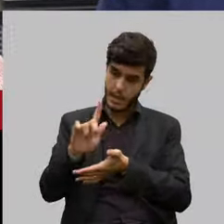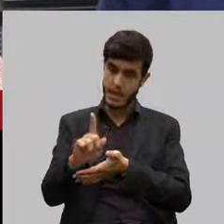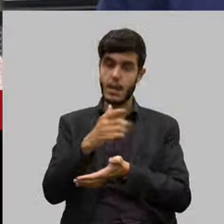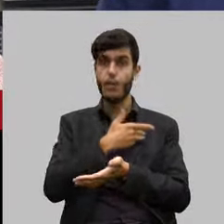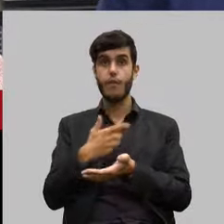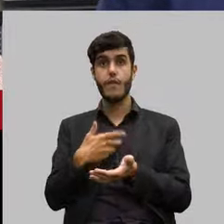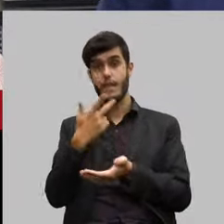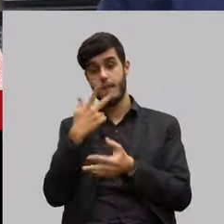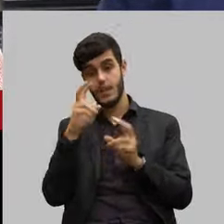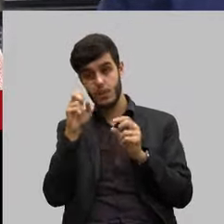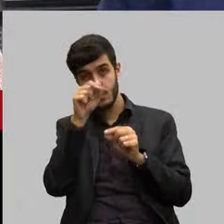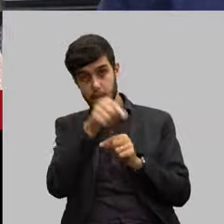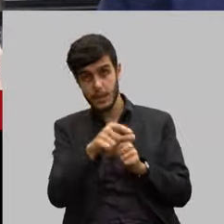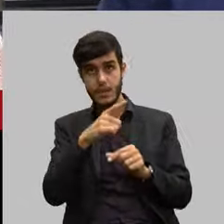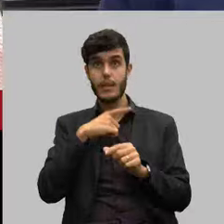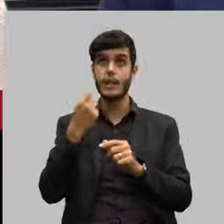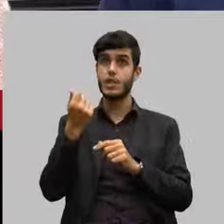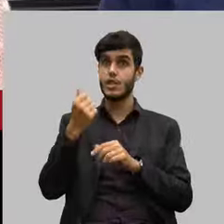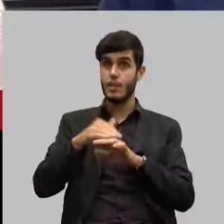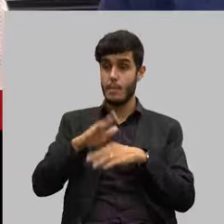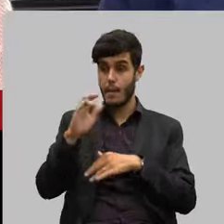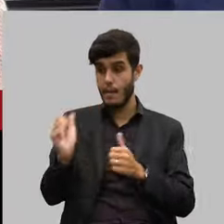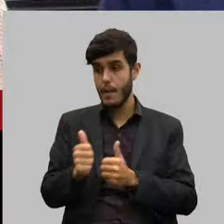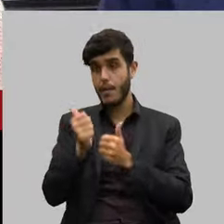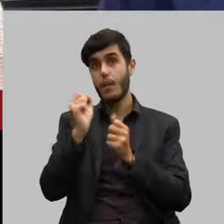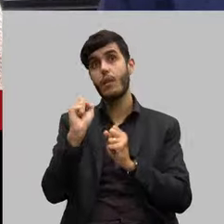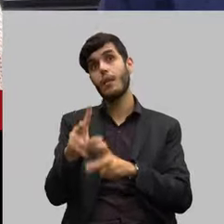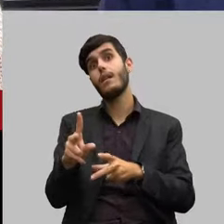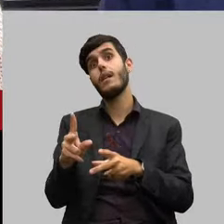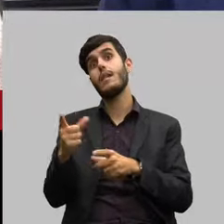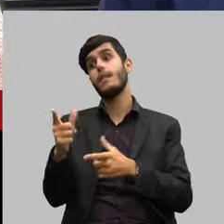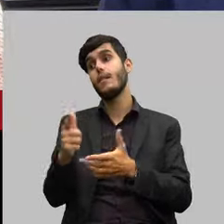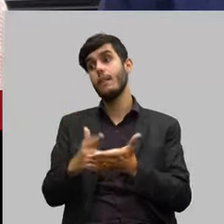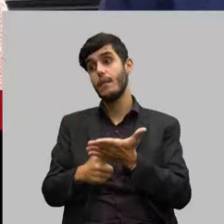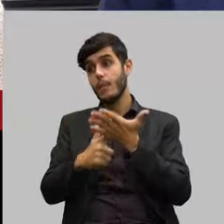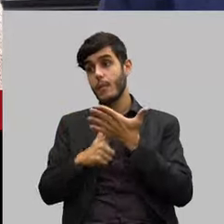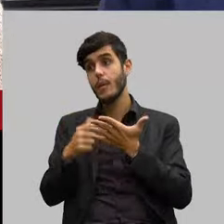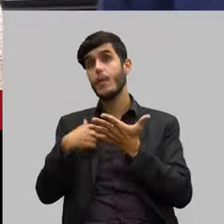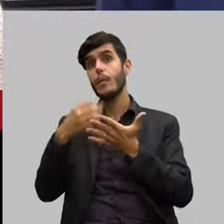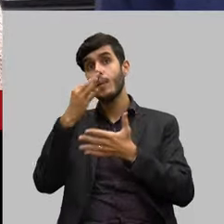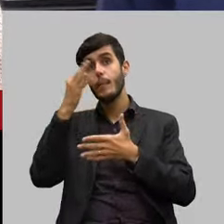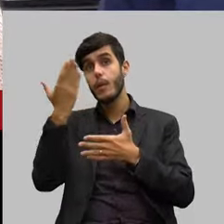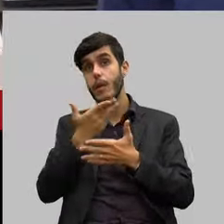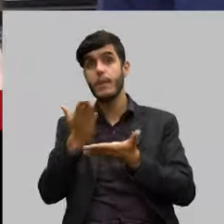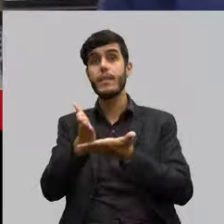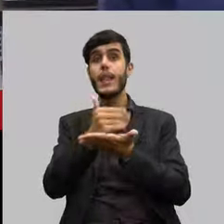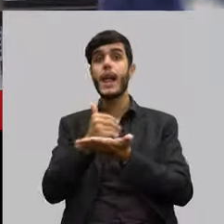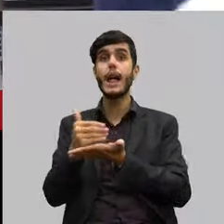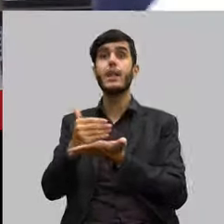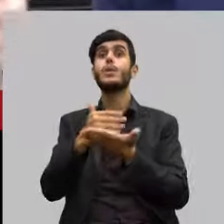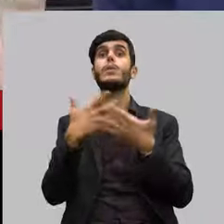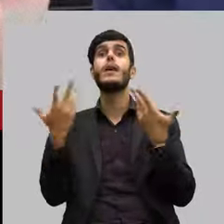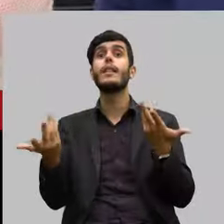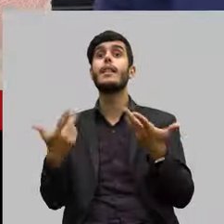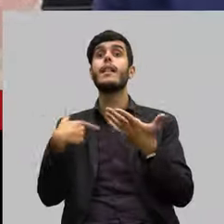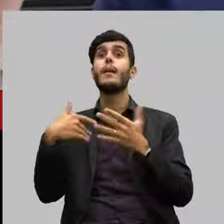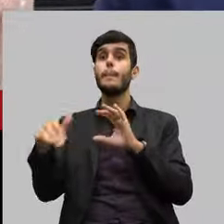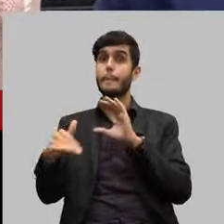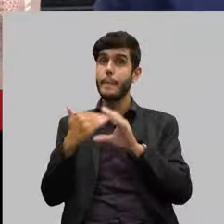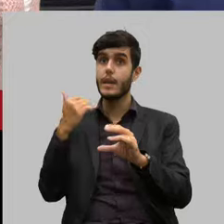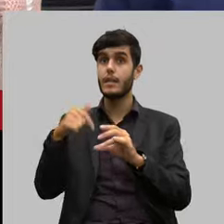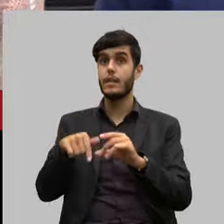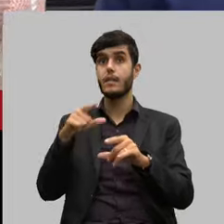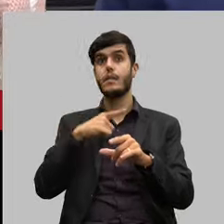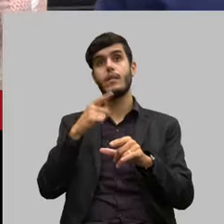dito aqui tem que ter mais dinheiro para melhorar pode provar pode mandar os dados para cá pode colocar os dados para